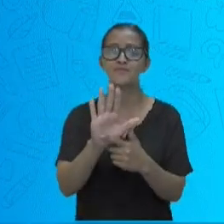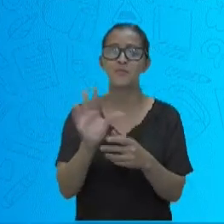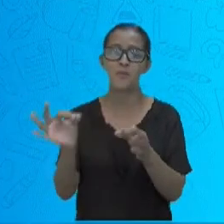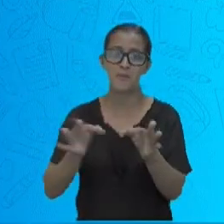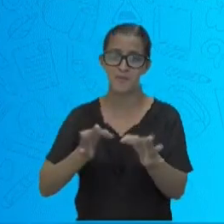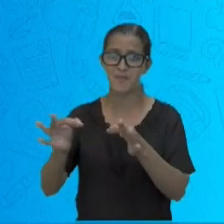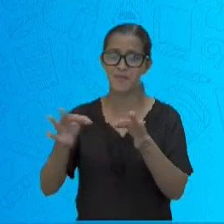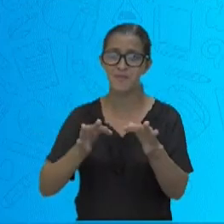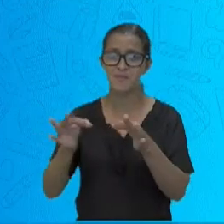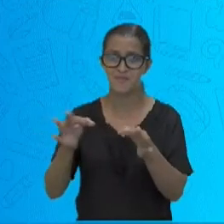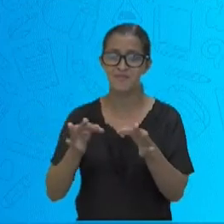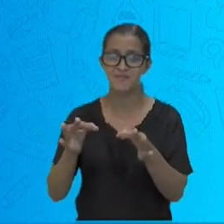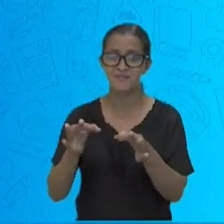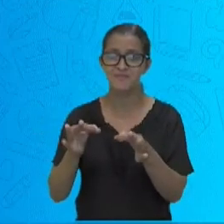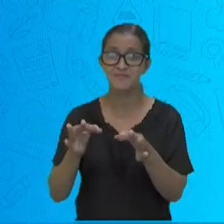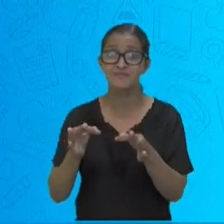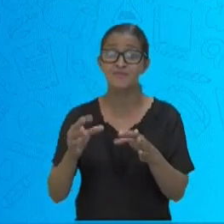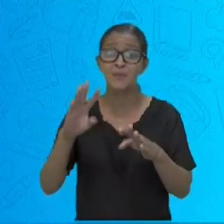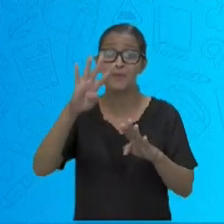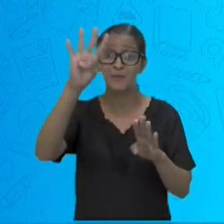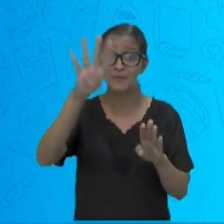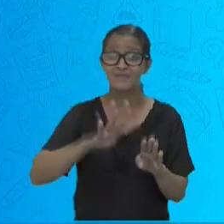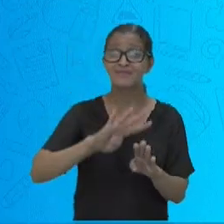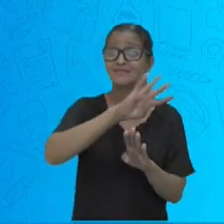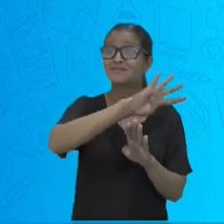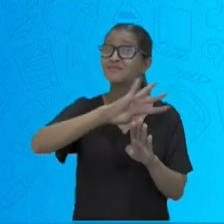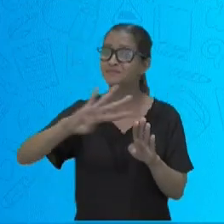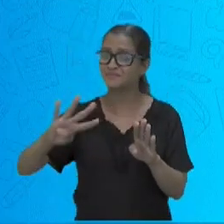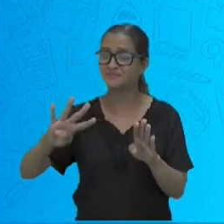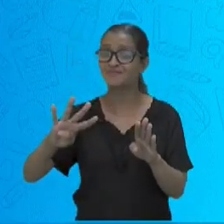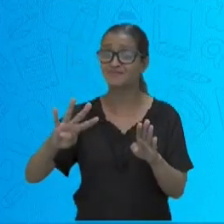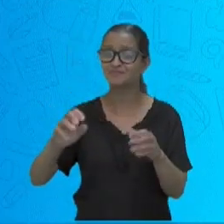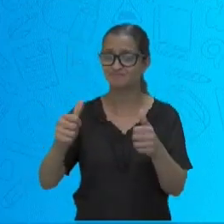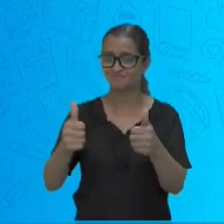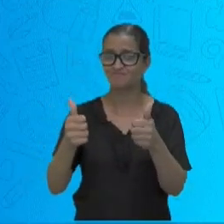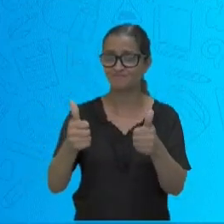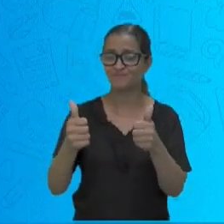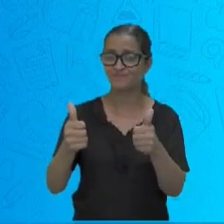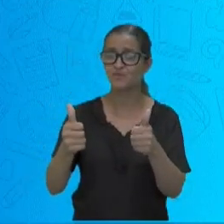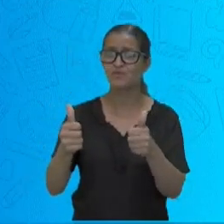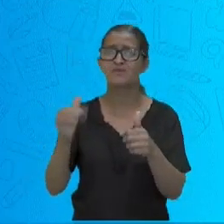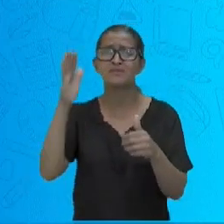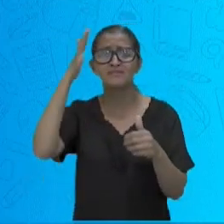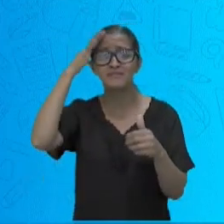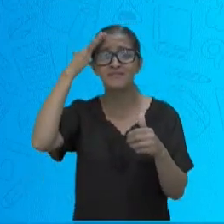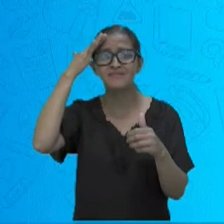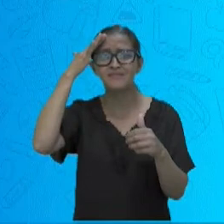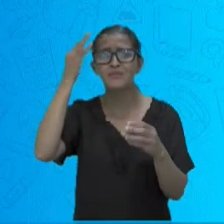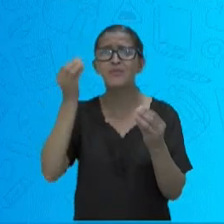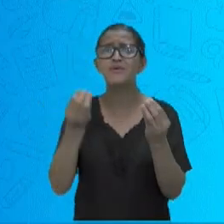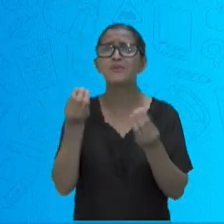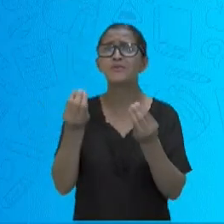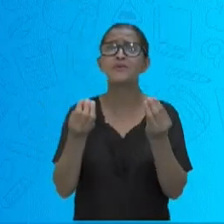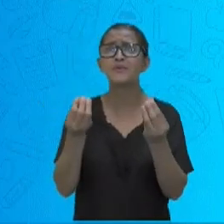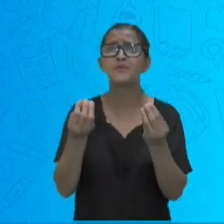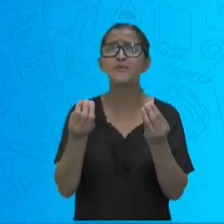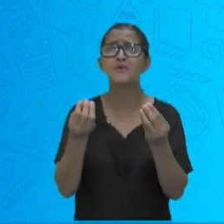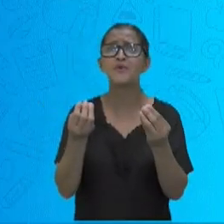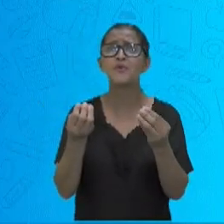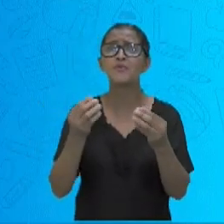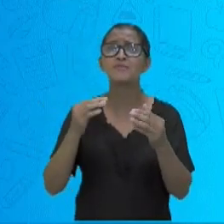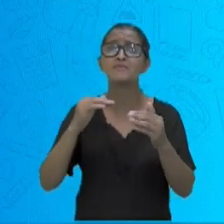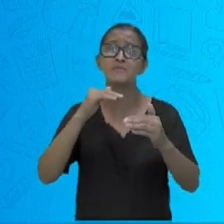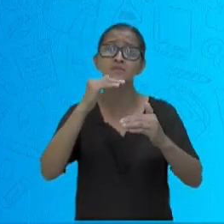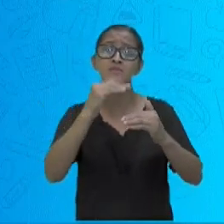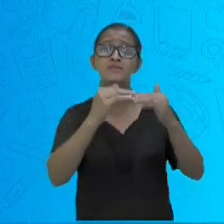organizar dados em tabelas. Nós vamos agora entender um pouco sobre tabela, como construir e